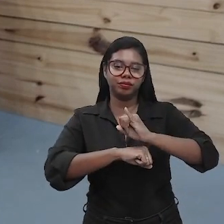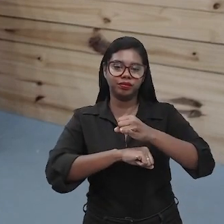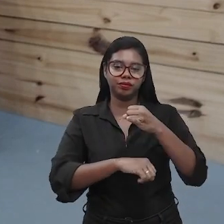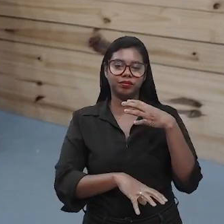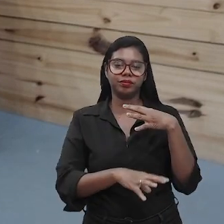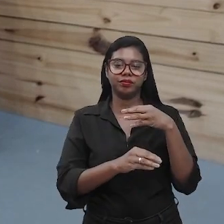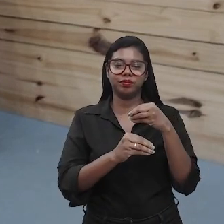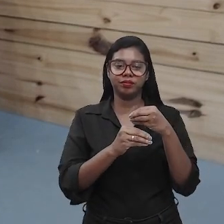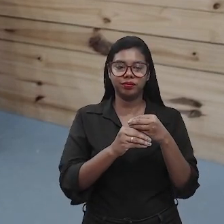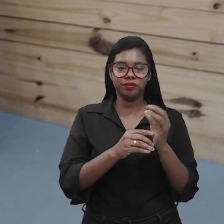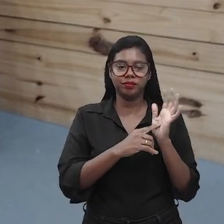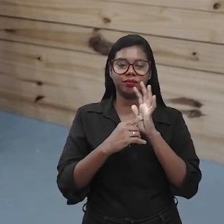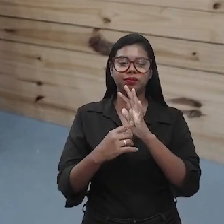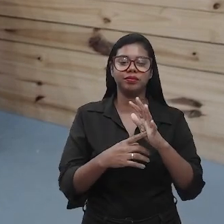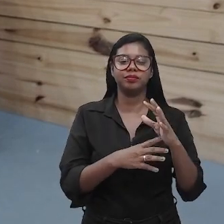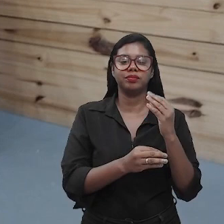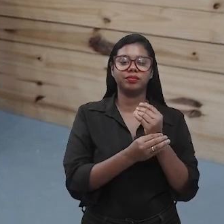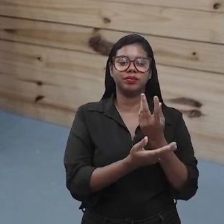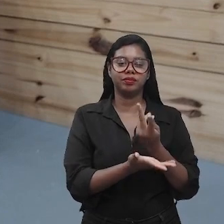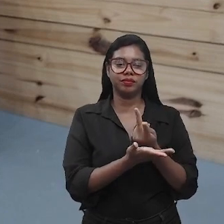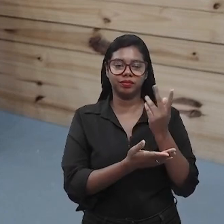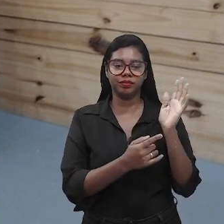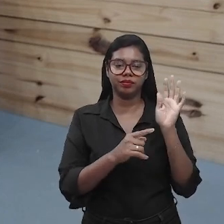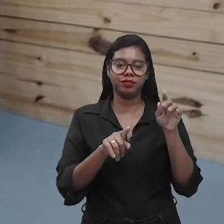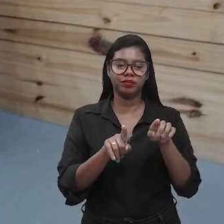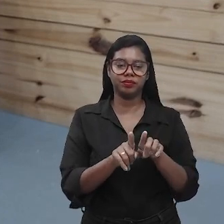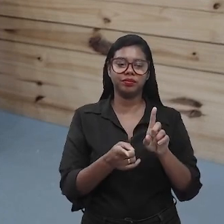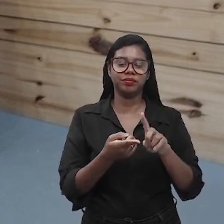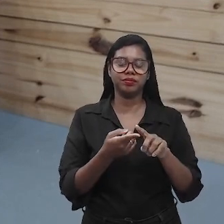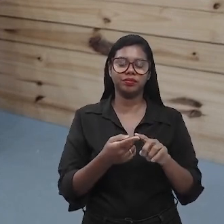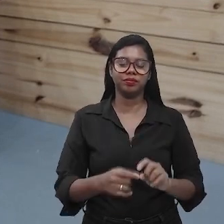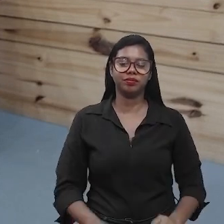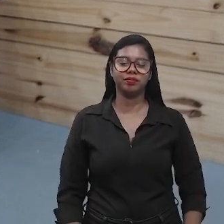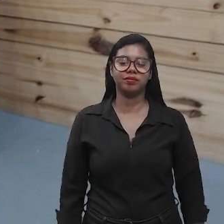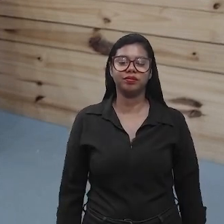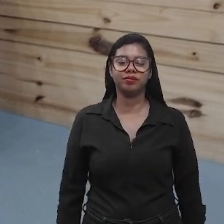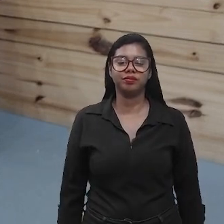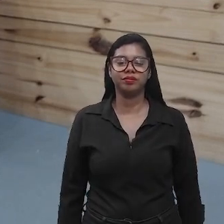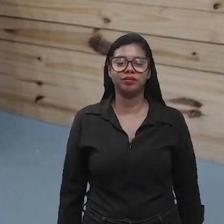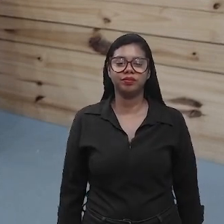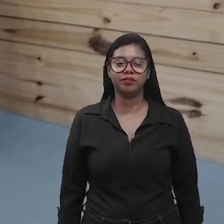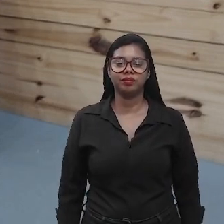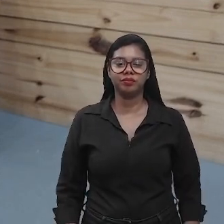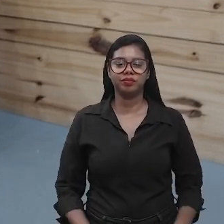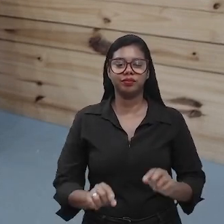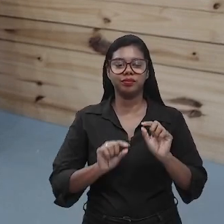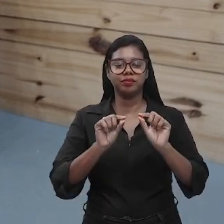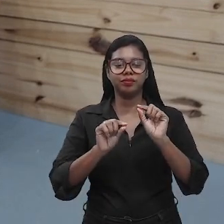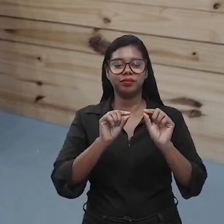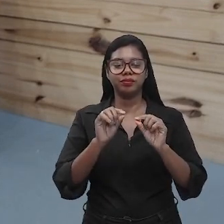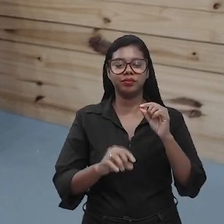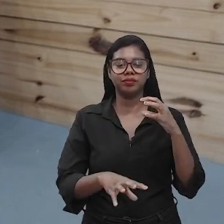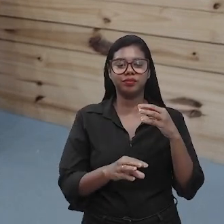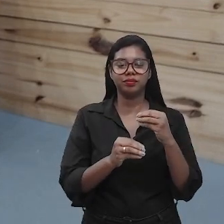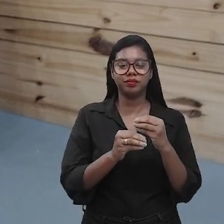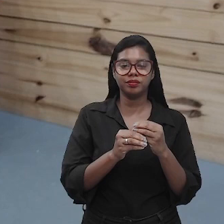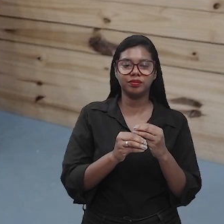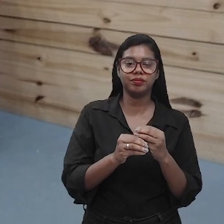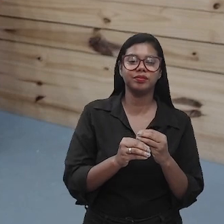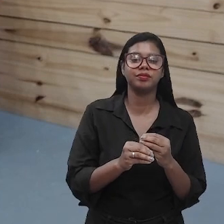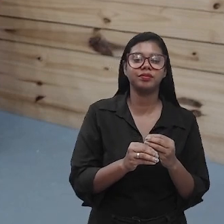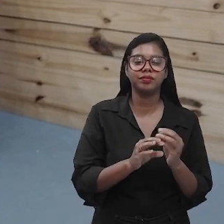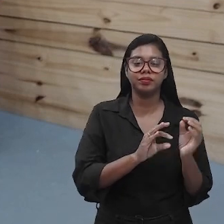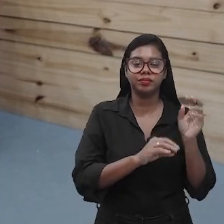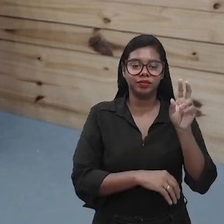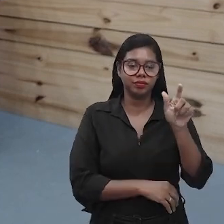para ação, ou CTA, né? Call to Action, que é um texto em que você demanda o usuário a que ele faça